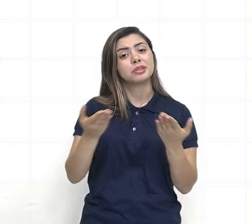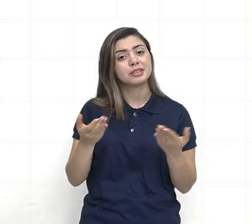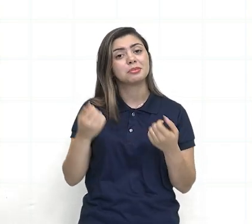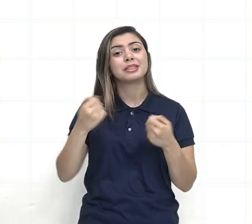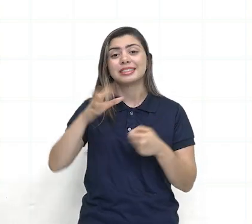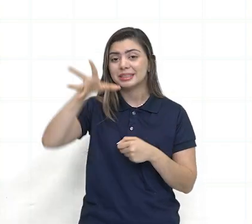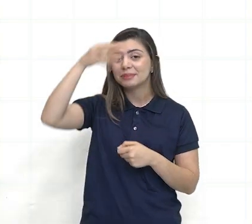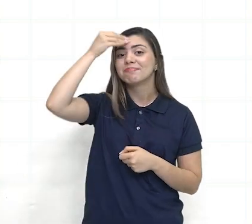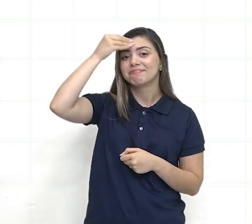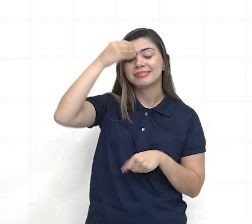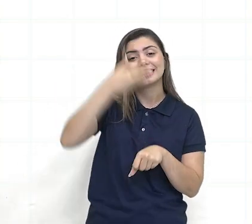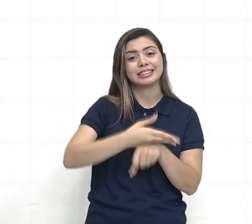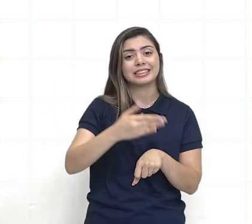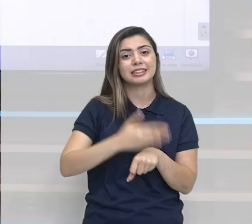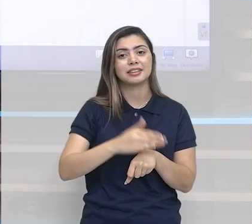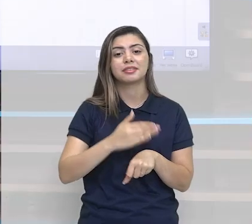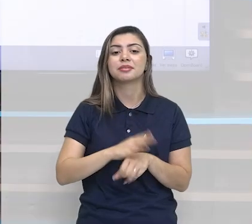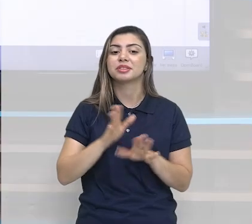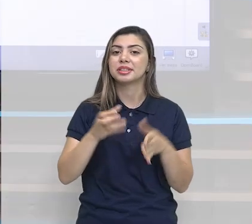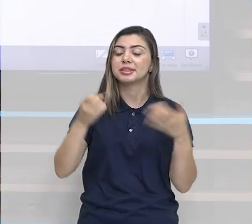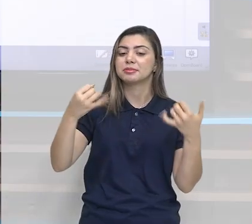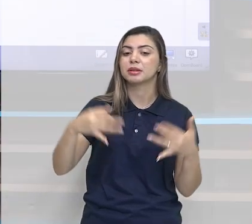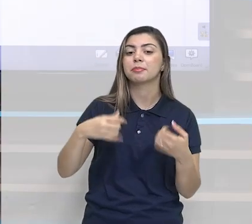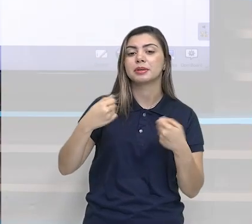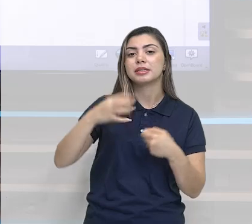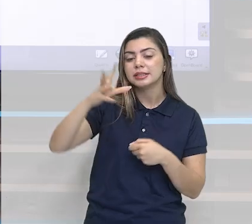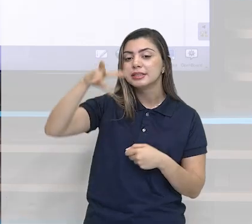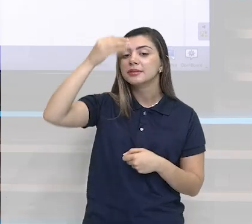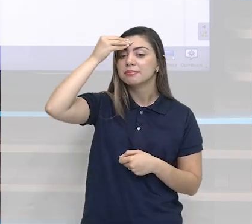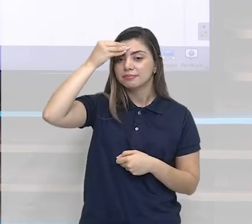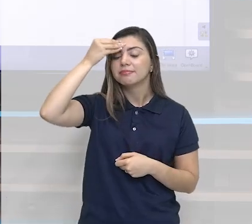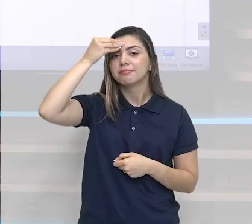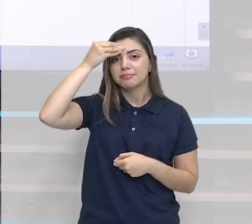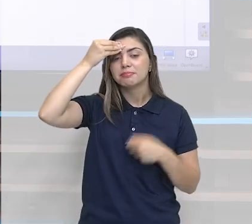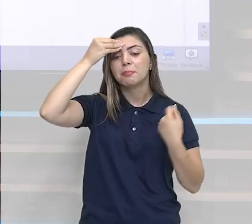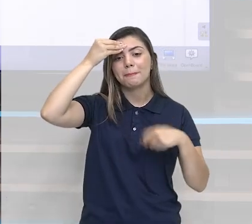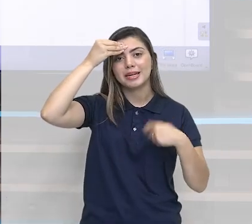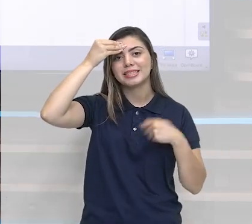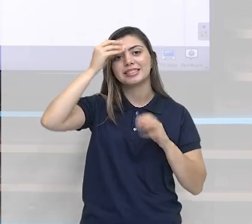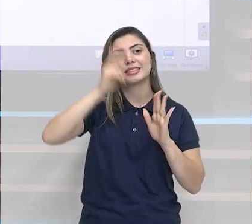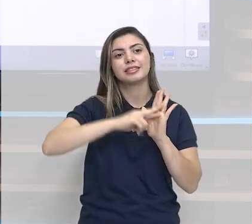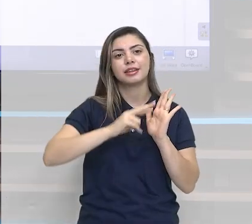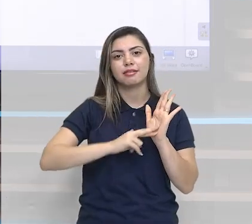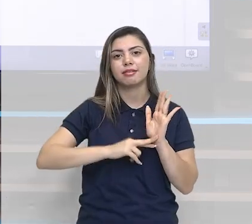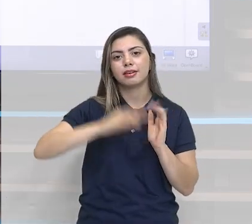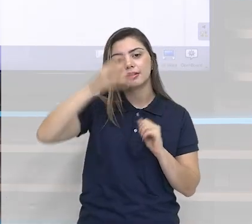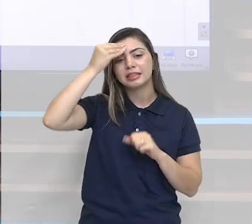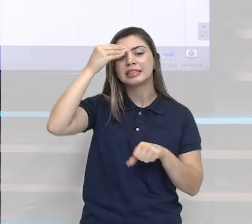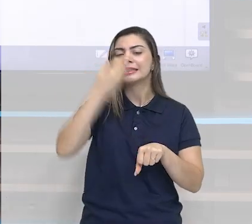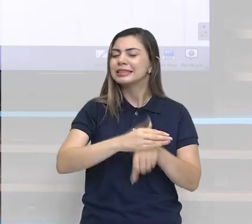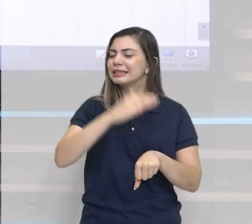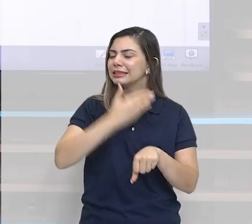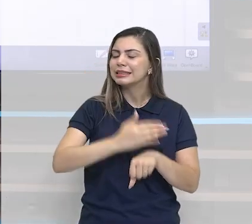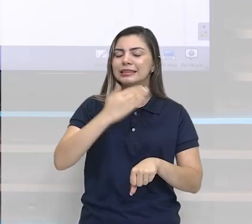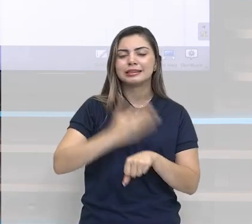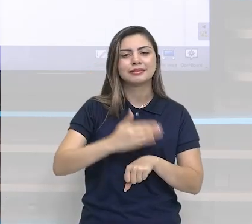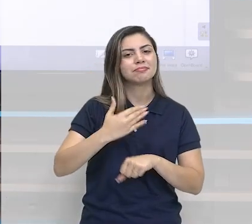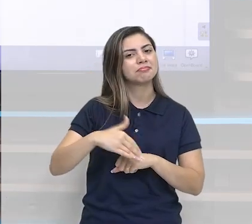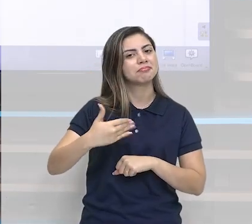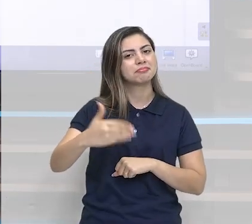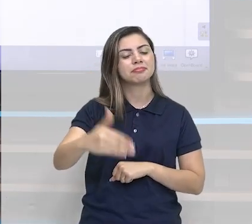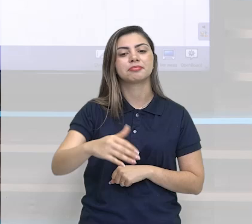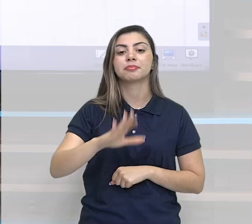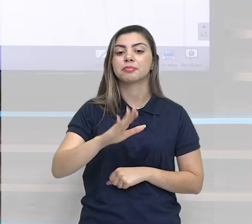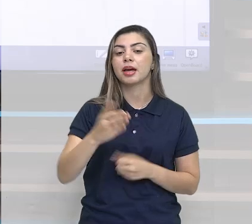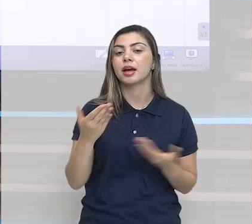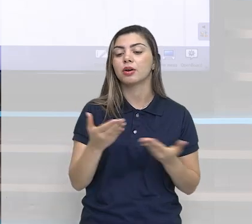que memorizar. Você já entendeu a explicação? Memoriza a terminação da palavra, memoriza a regra e pratica muito exercício. Vamos seguir